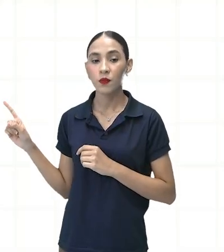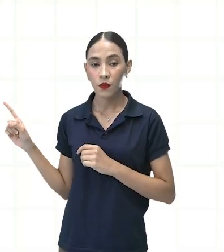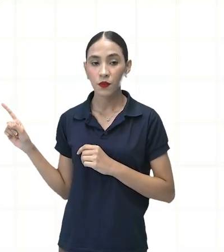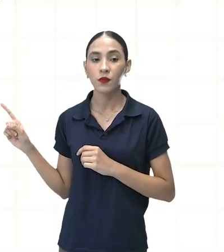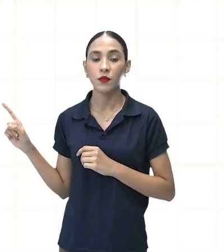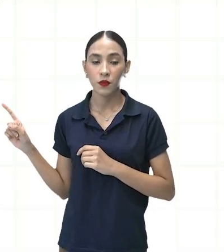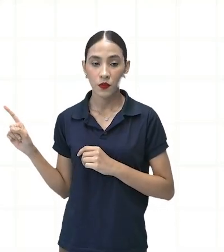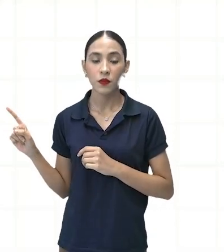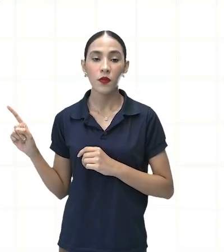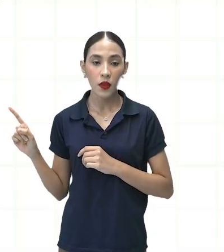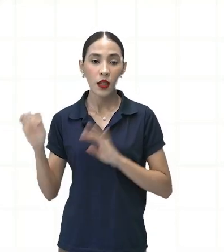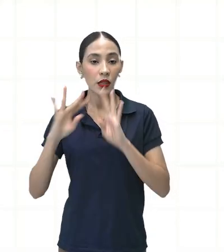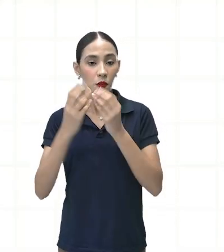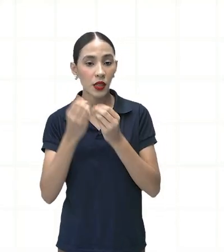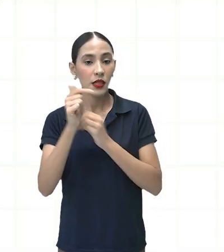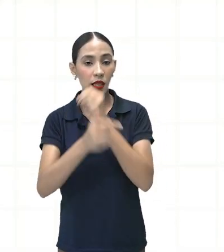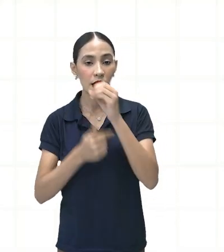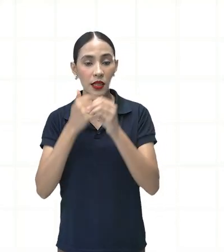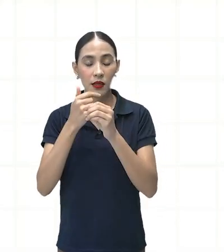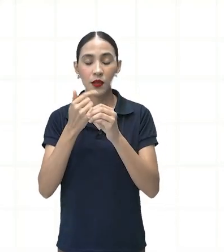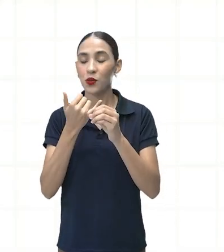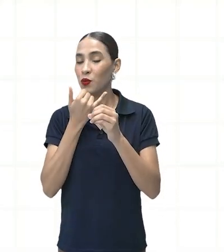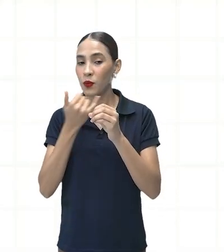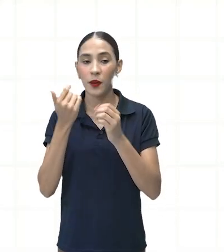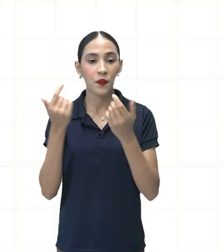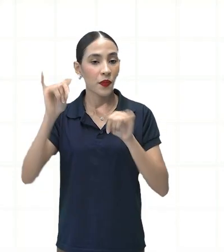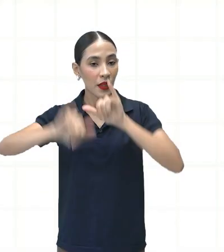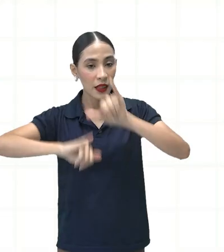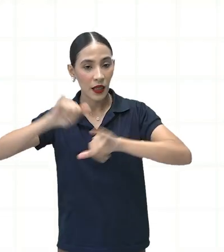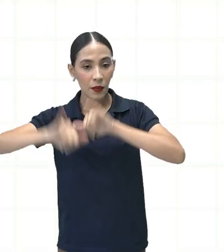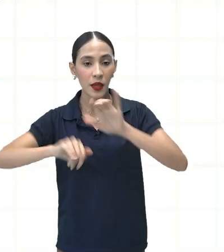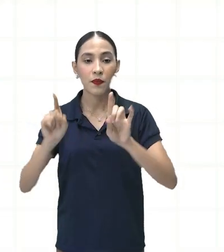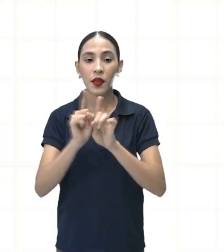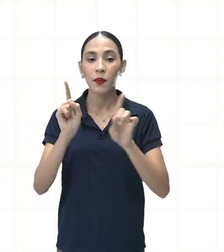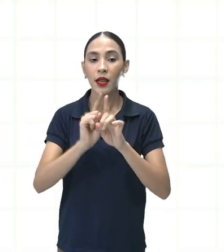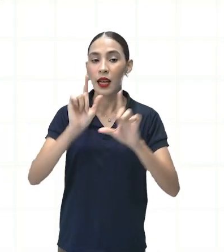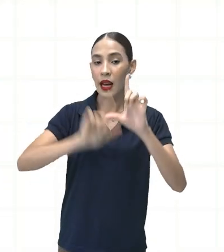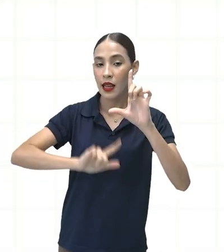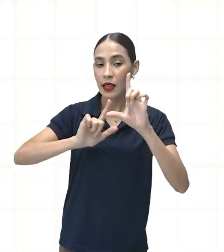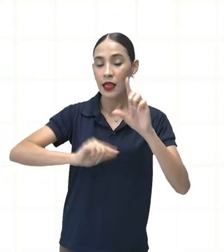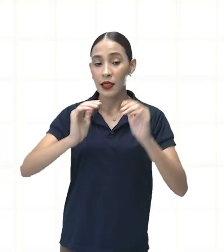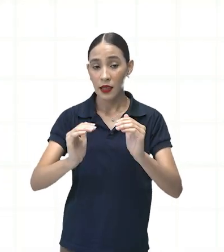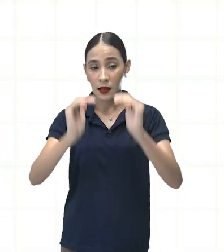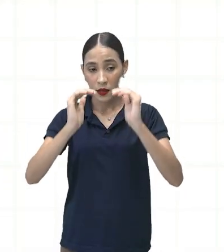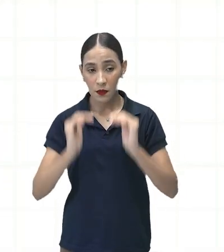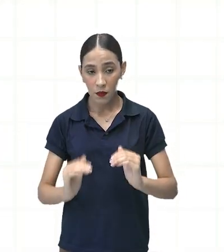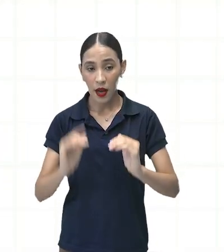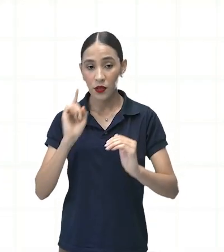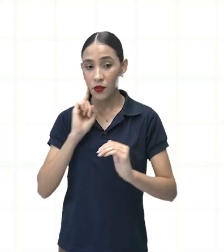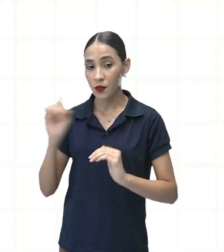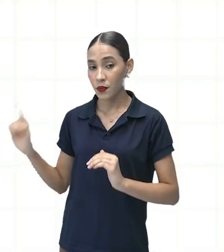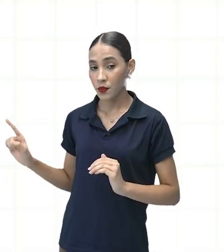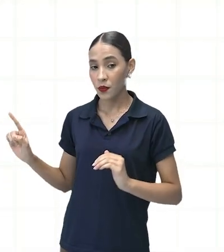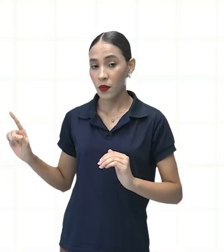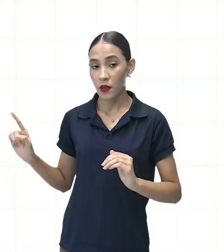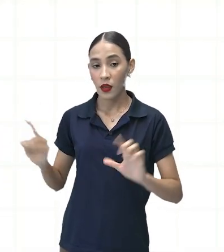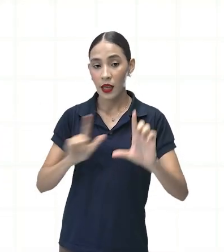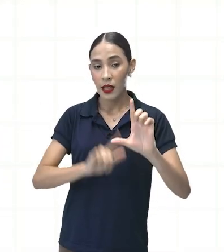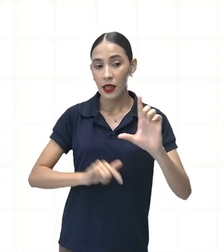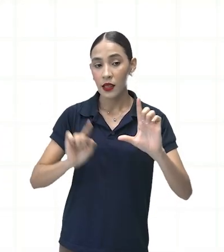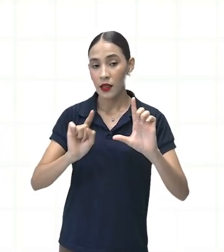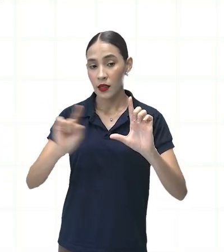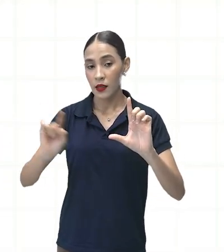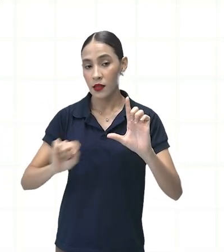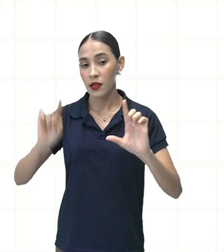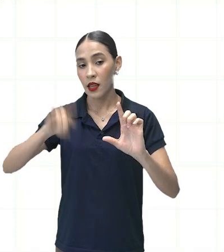desse elemento químico, bem como a letra localizada na porção inferior direita representa o